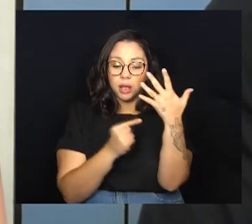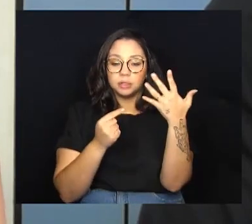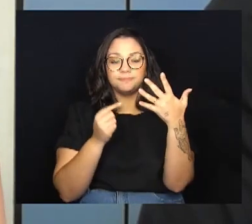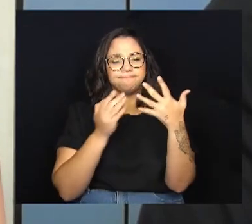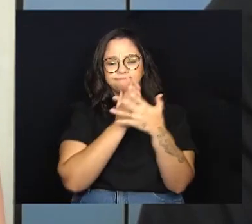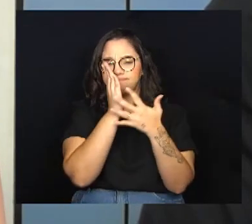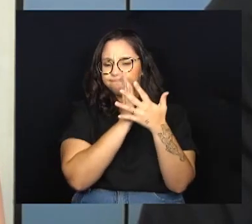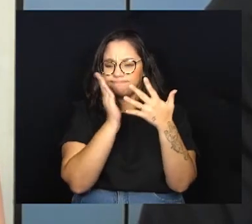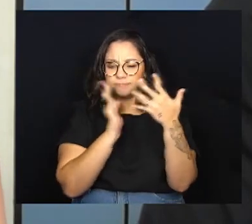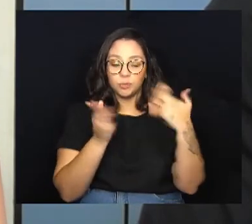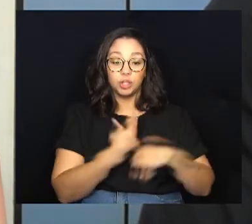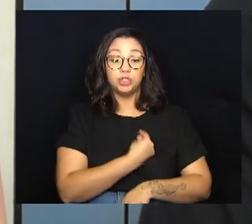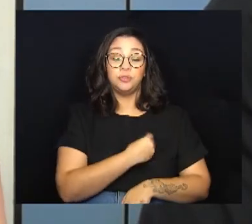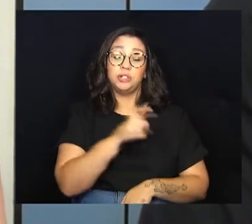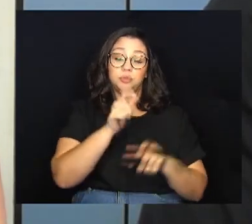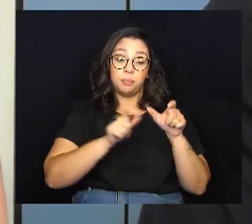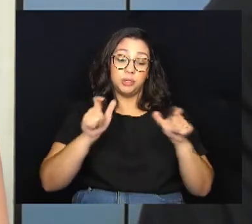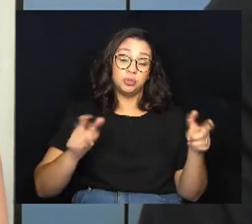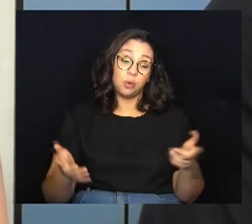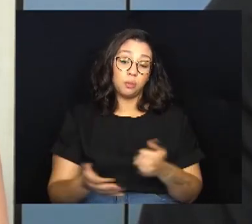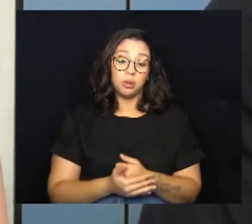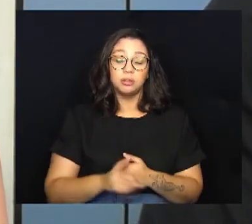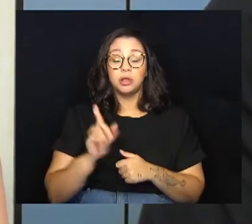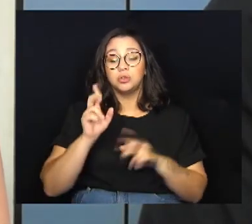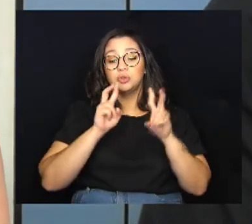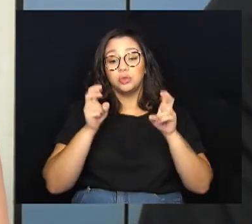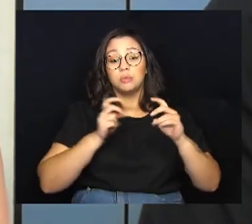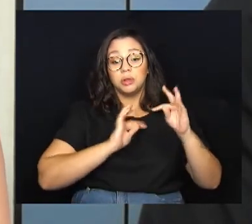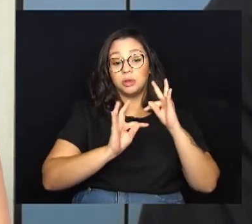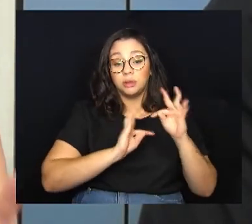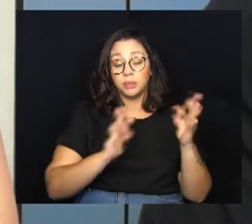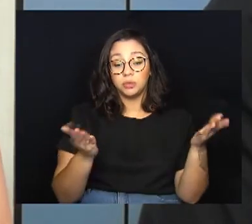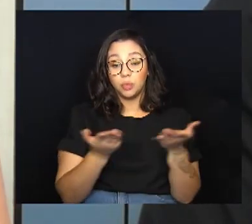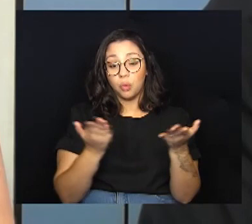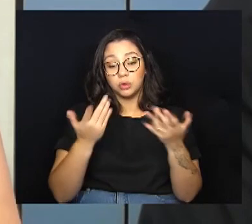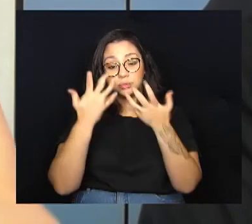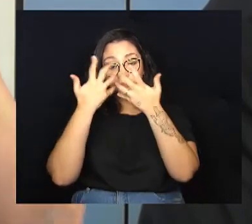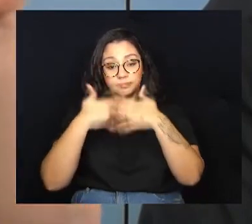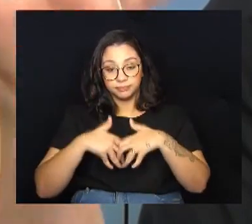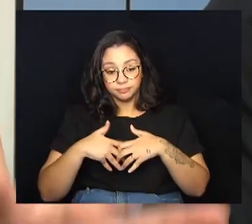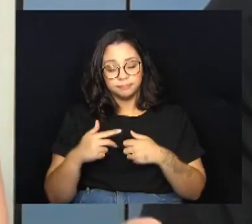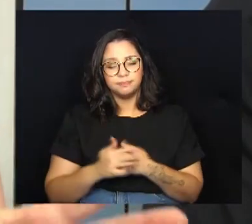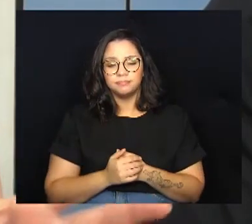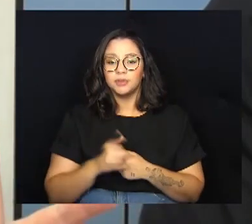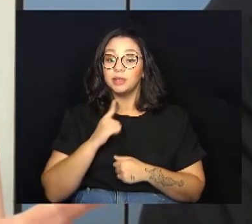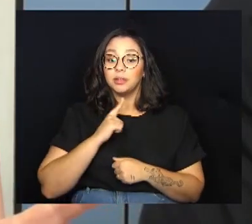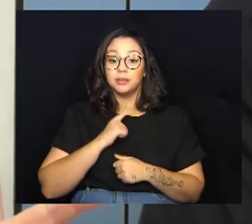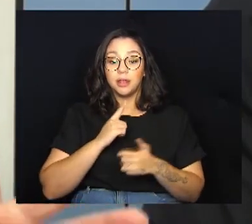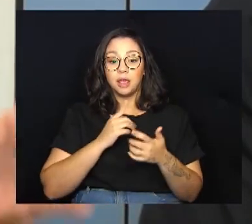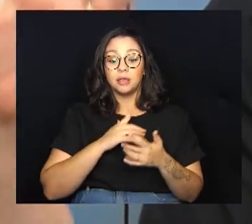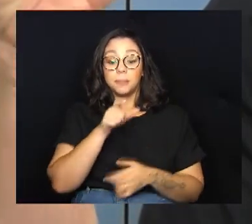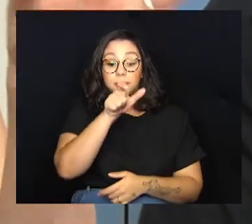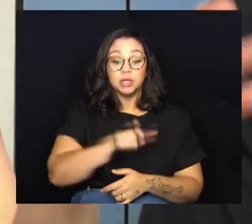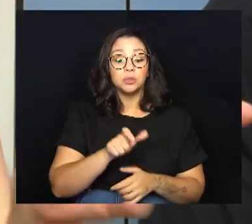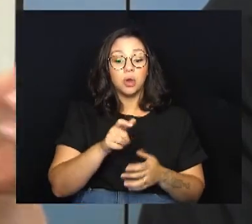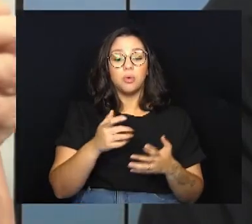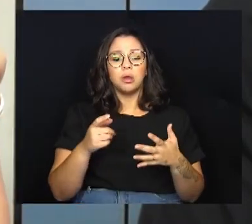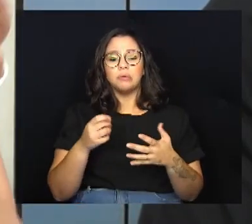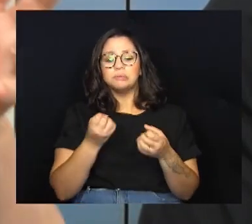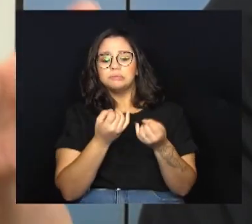ainda, com todo mundo com muito receio do que virá, mas nós ainda não